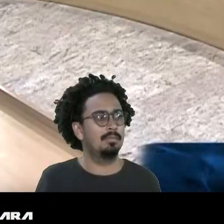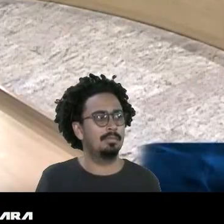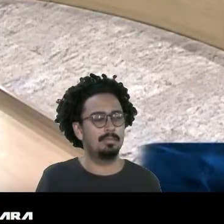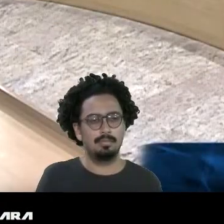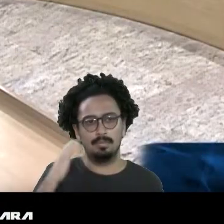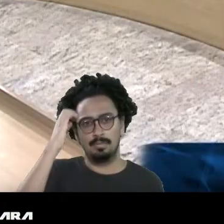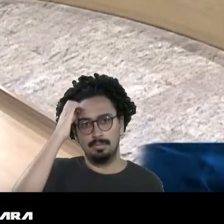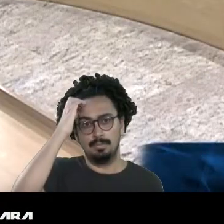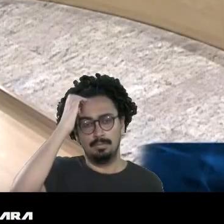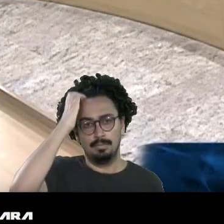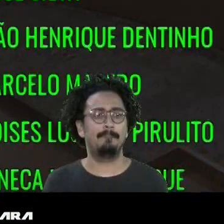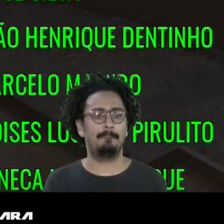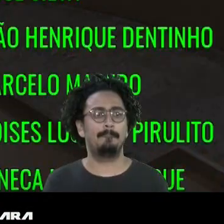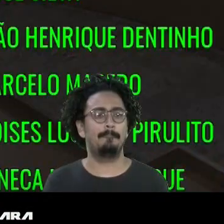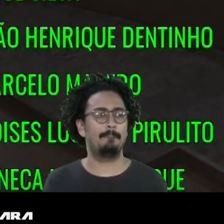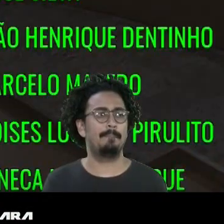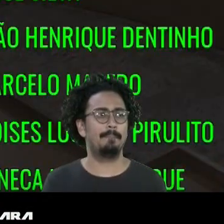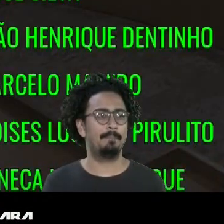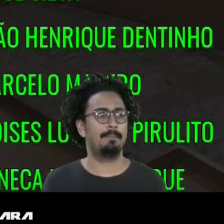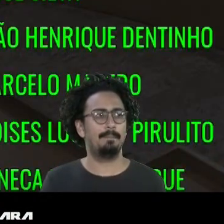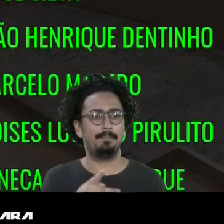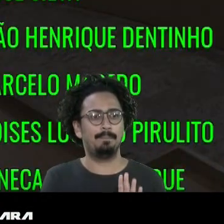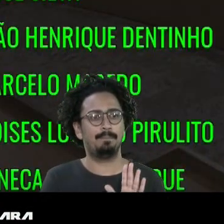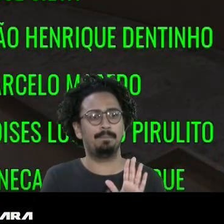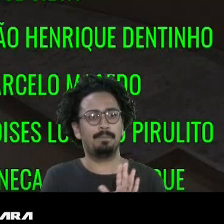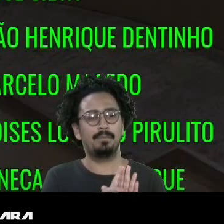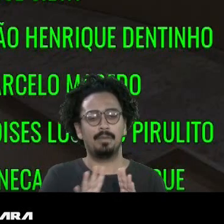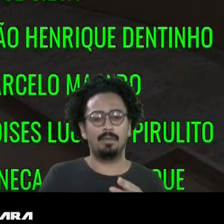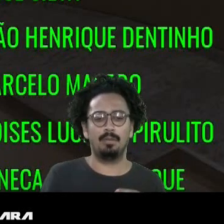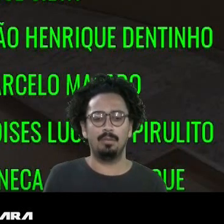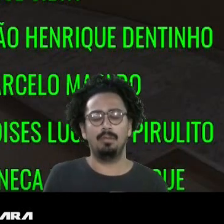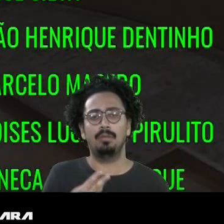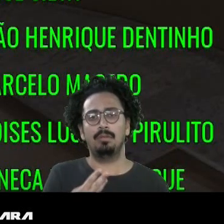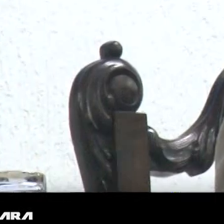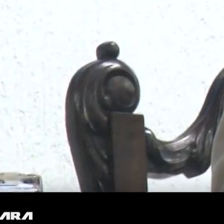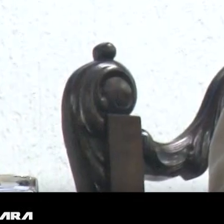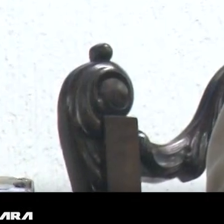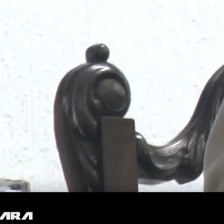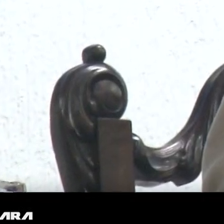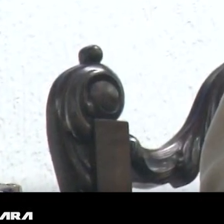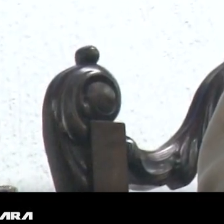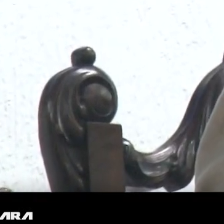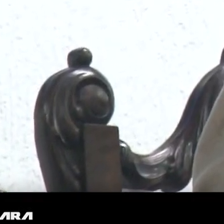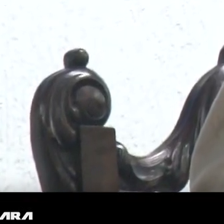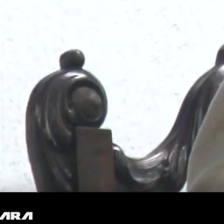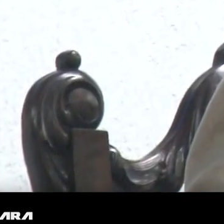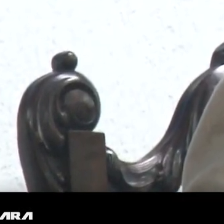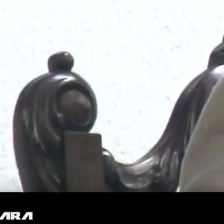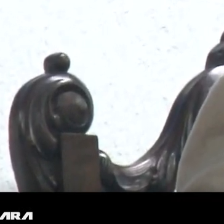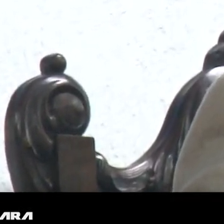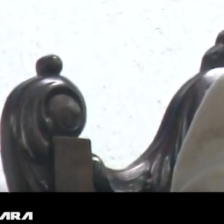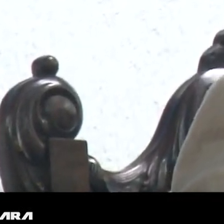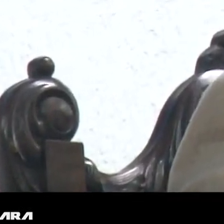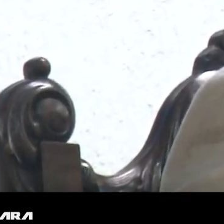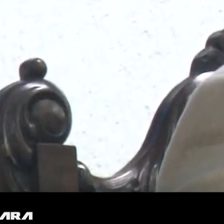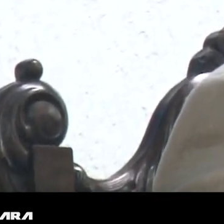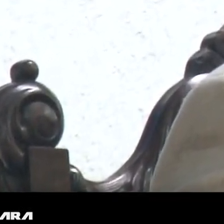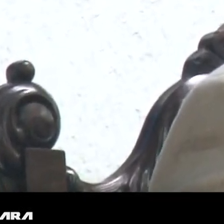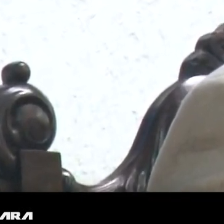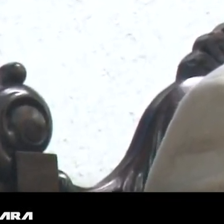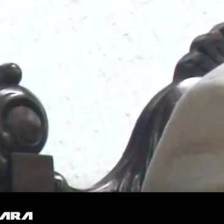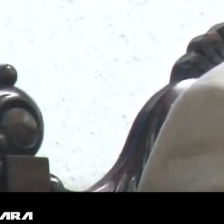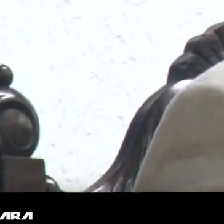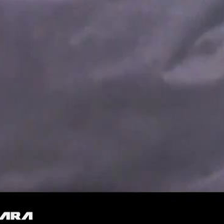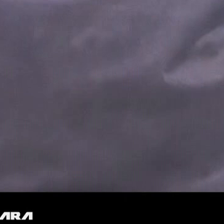Na sessão do dia 14, os vereadores aprovaram, em duas votações, o projeto de lei do prefeito municipal, que altera referências,